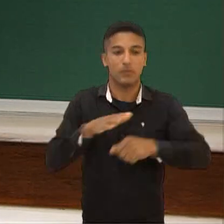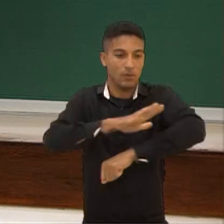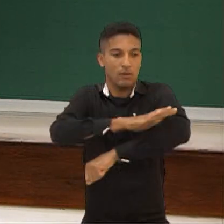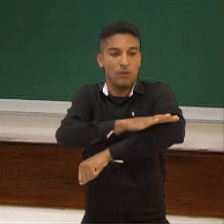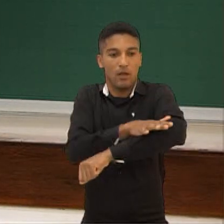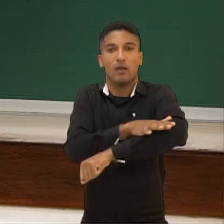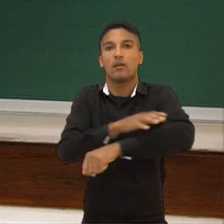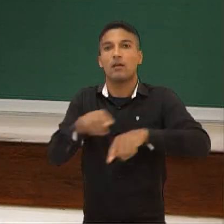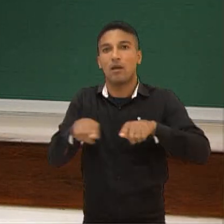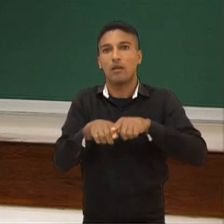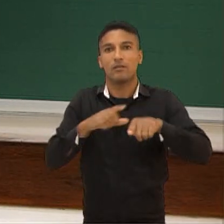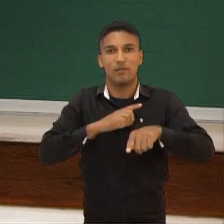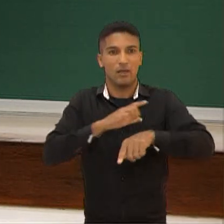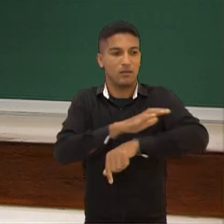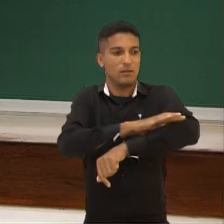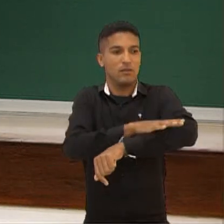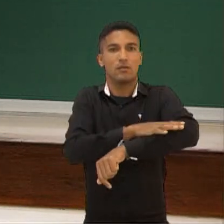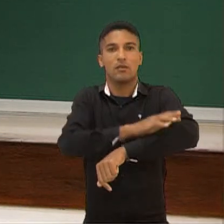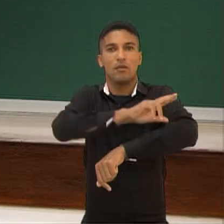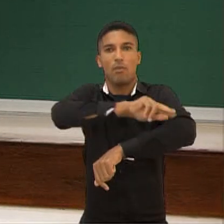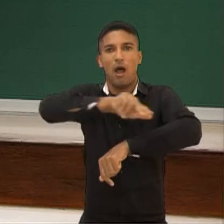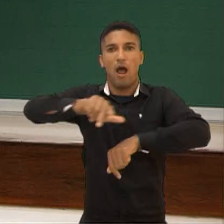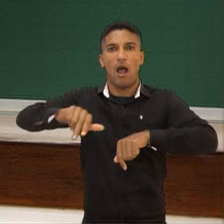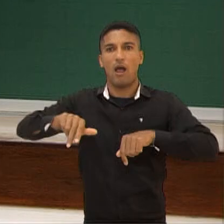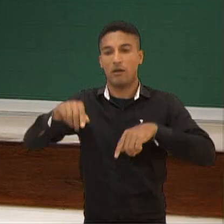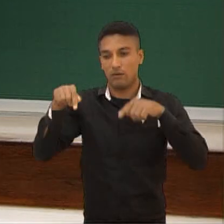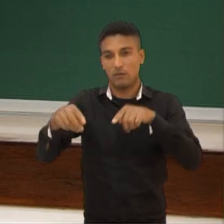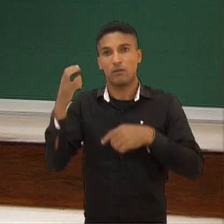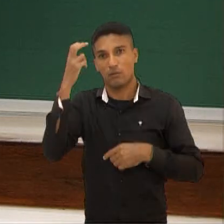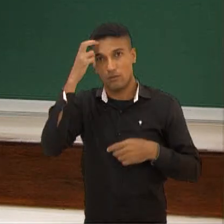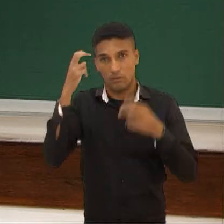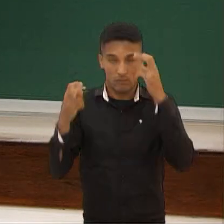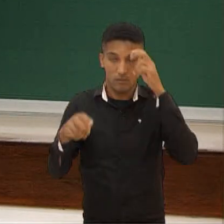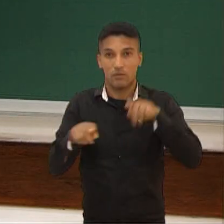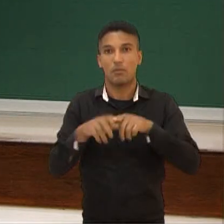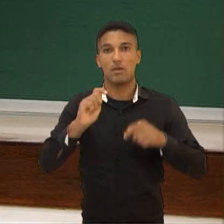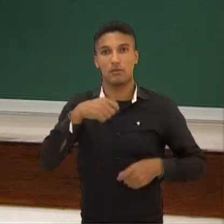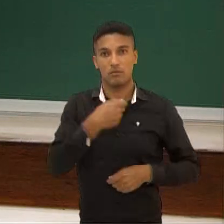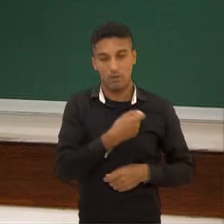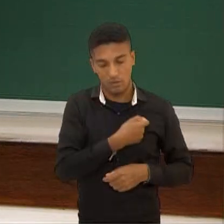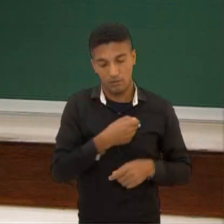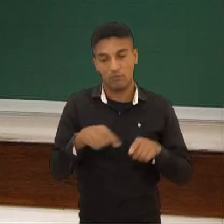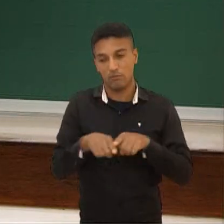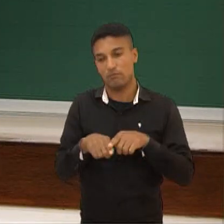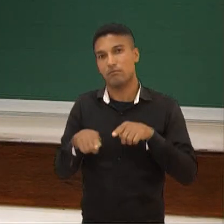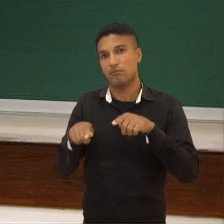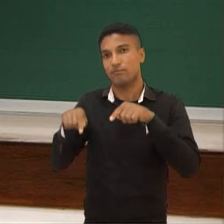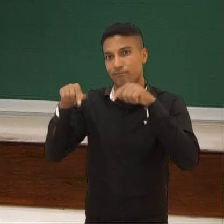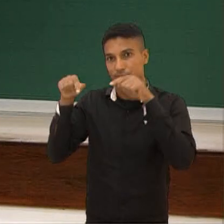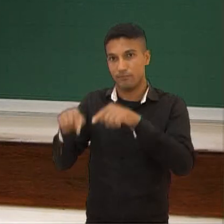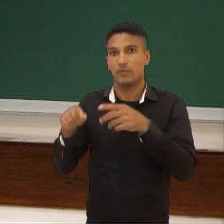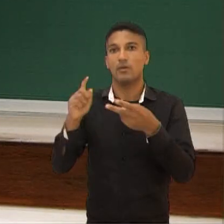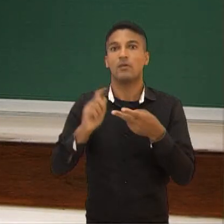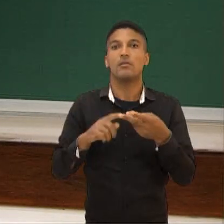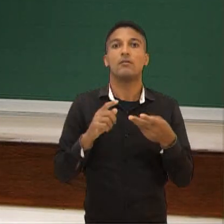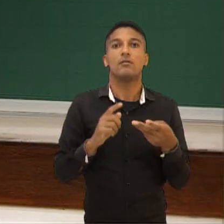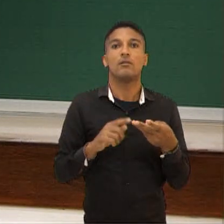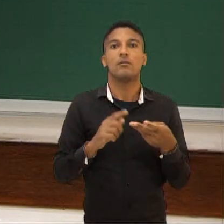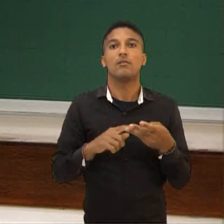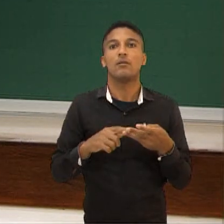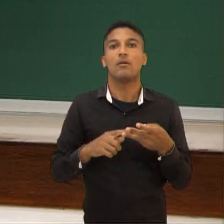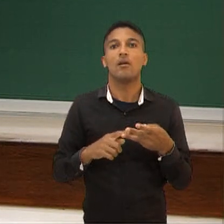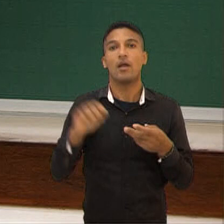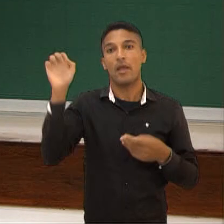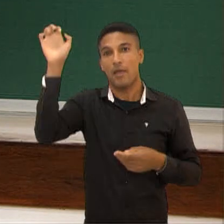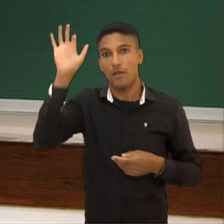conquista dos espanhóis e também devido a depois a migração de africanos, né? De asiáticos, também